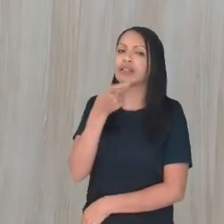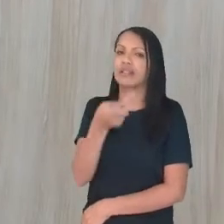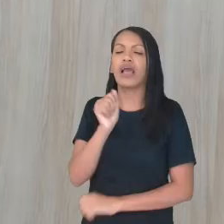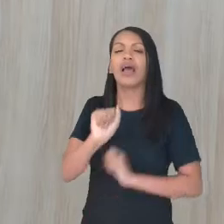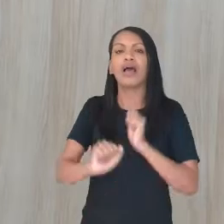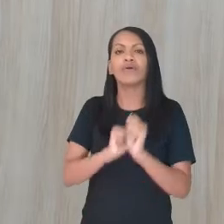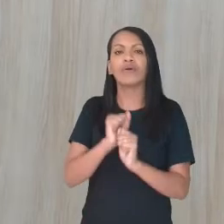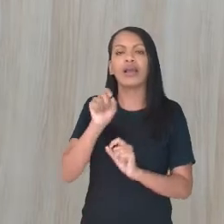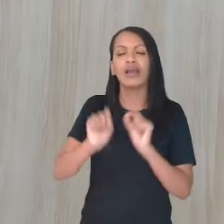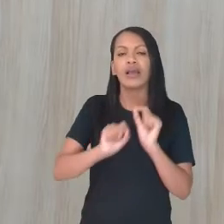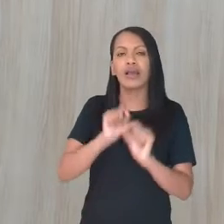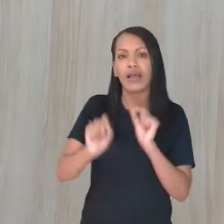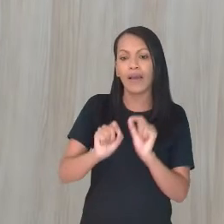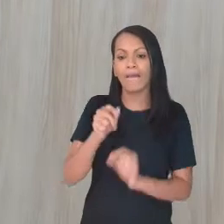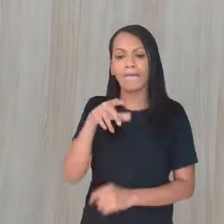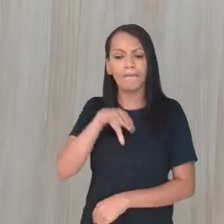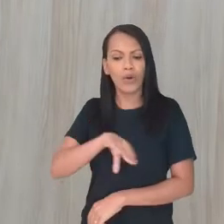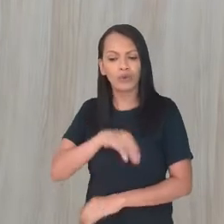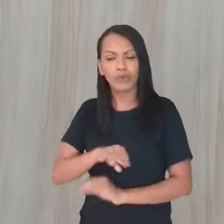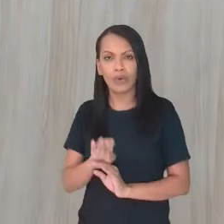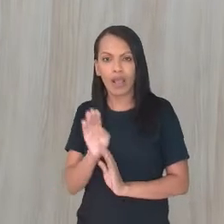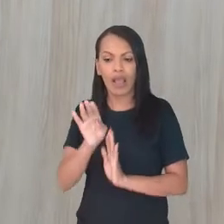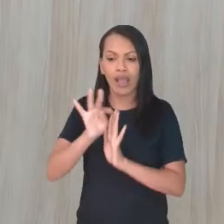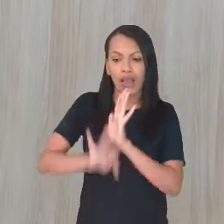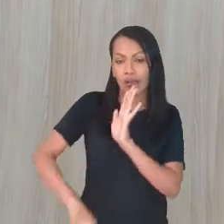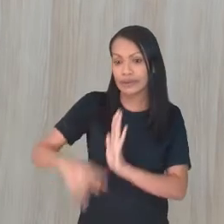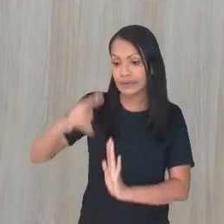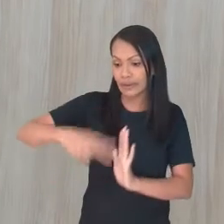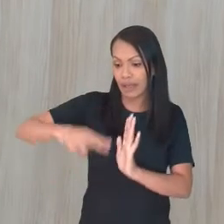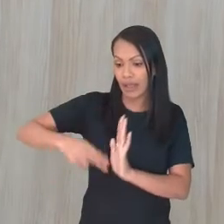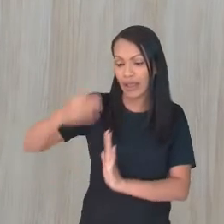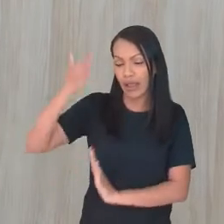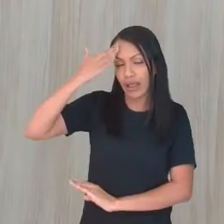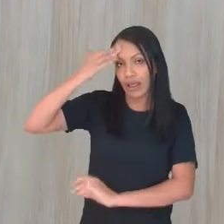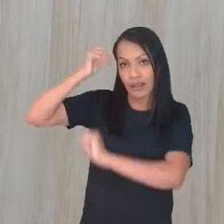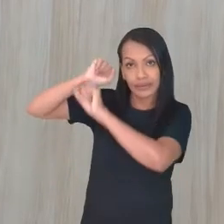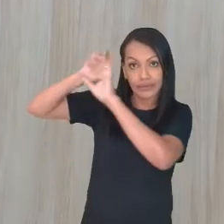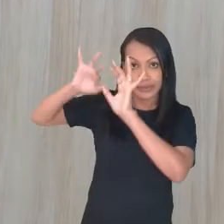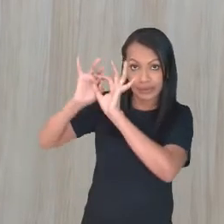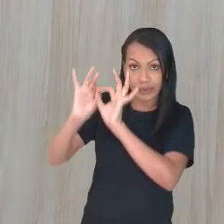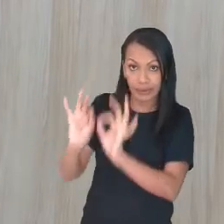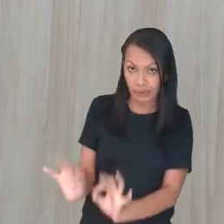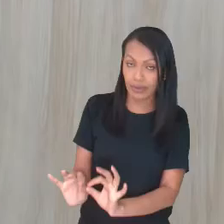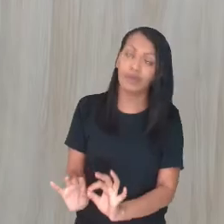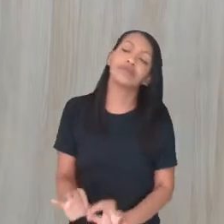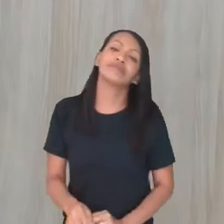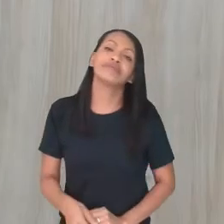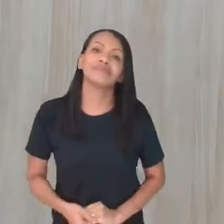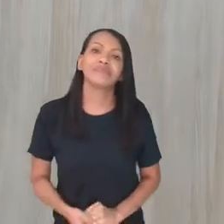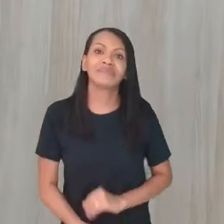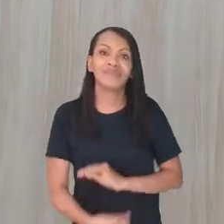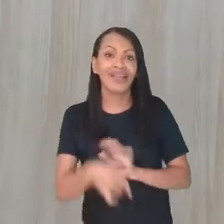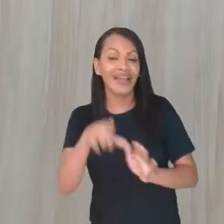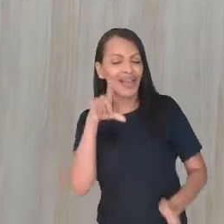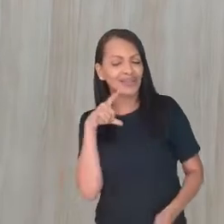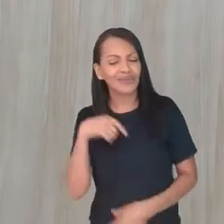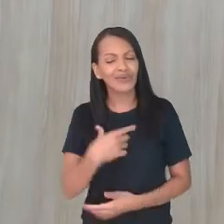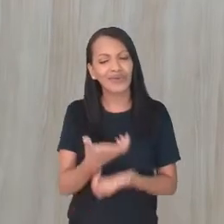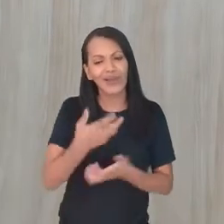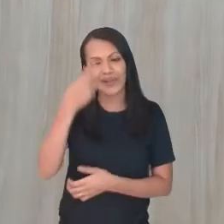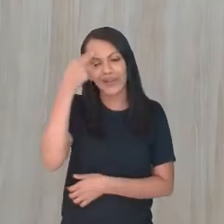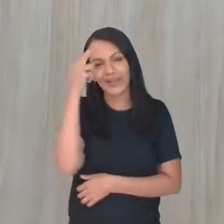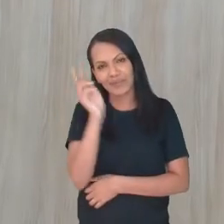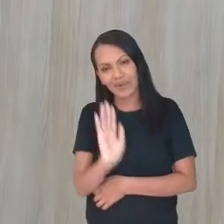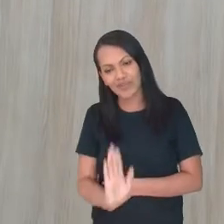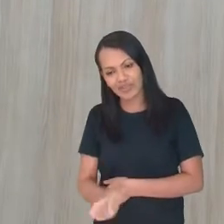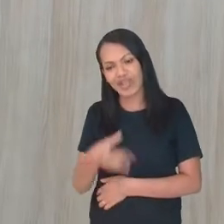de leitura, texto, interpretação de texto e tudo mais, certo? Antes eu quero lembrar,